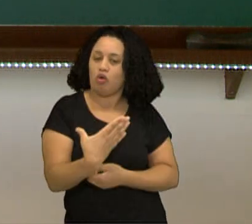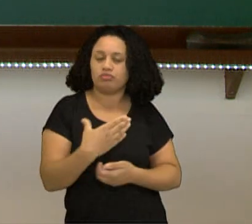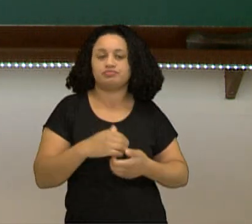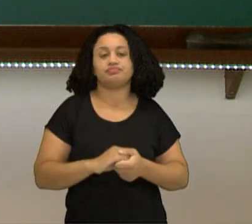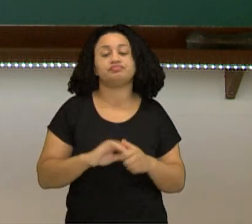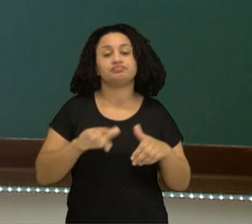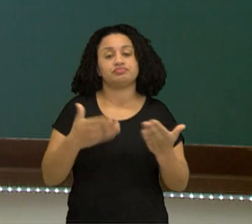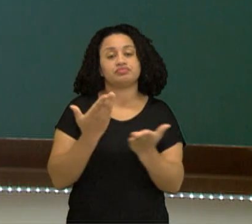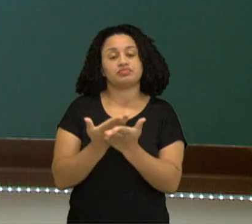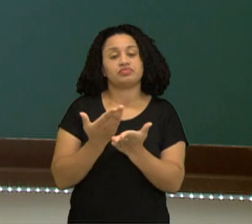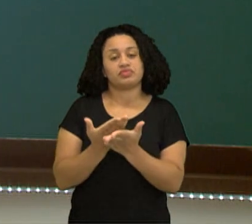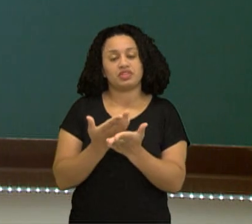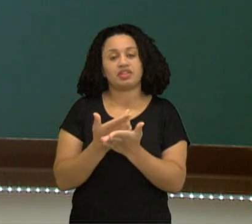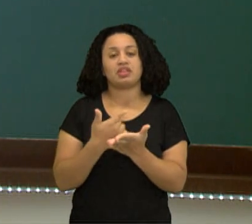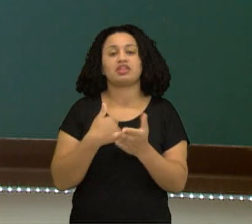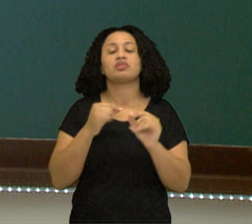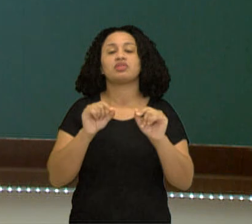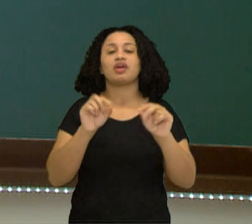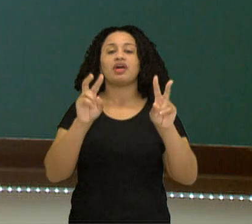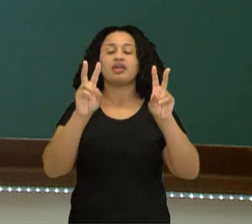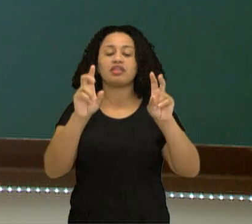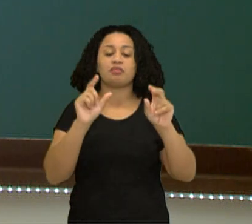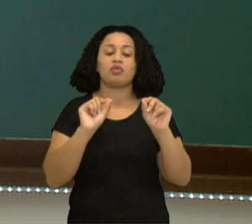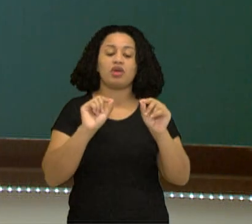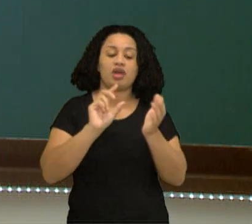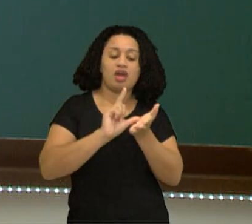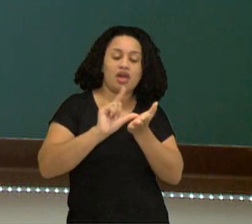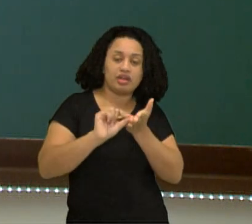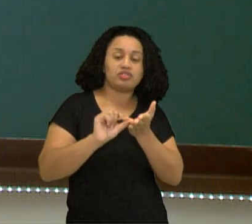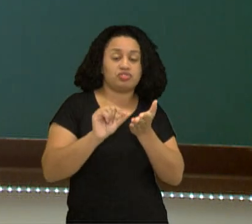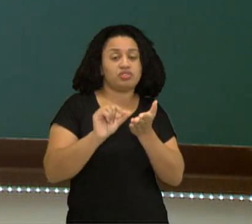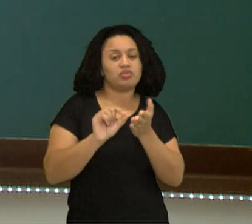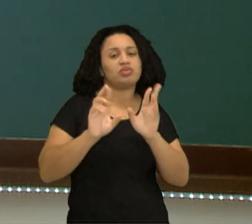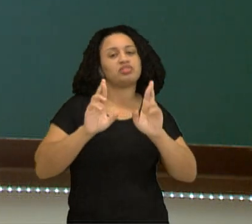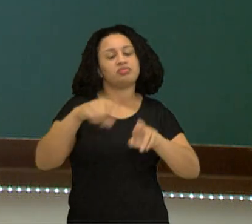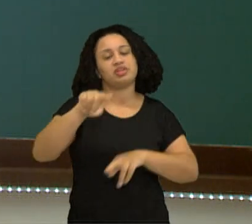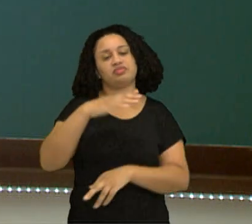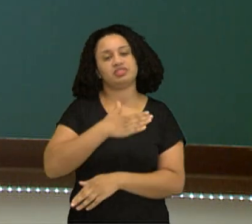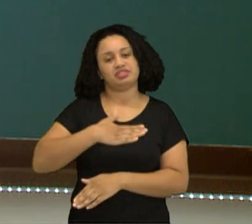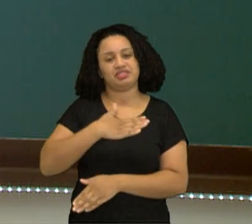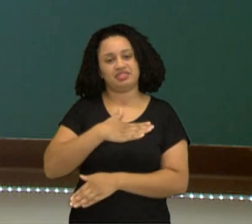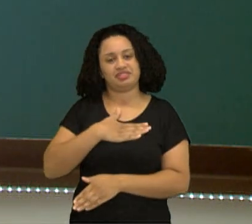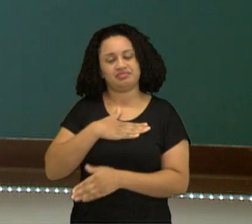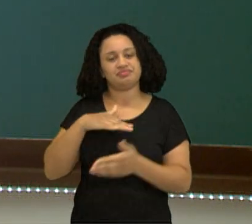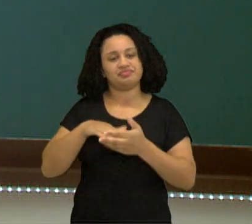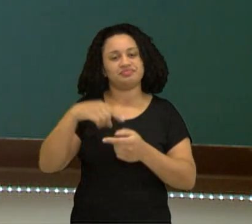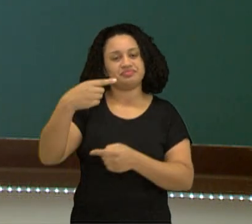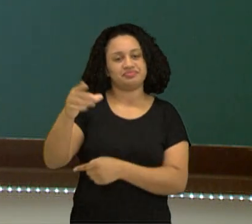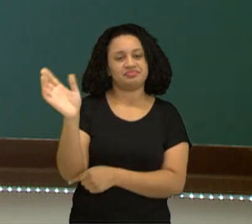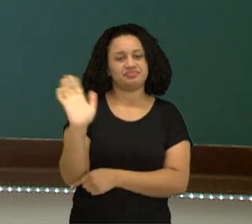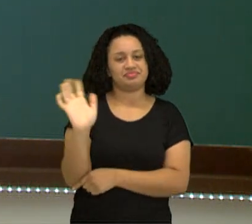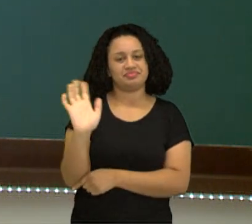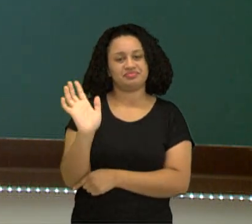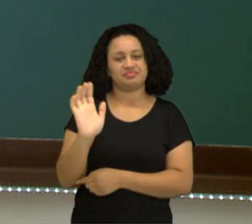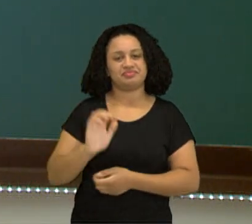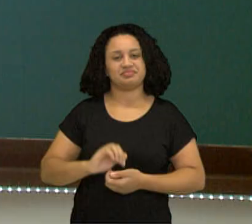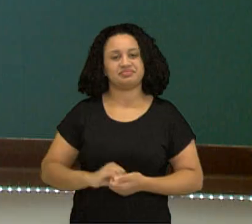nesta aula falamos um pouco sobre artigo e espero que vocês tenham gostado. Até breve!